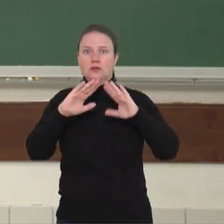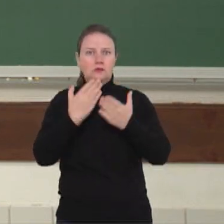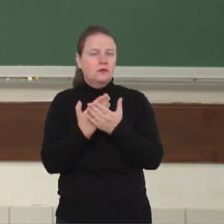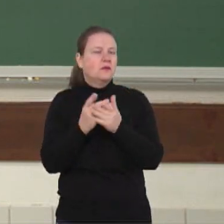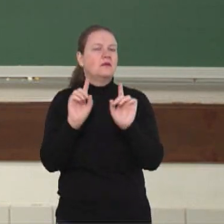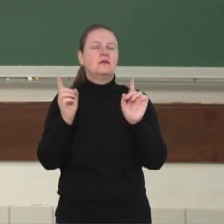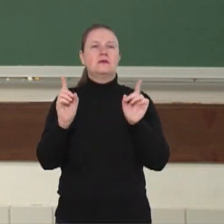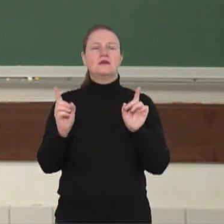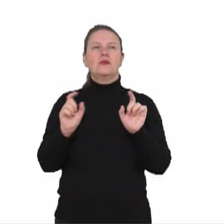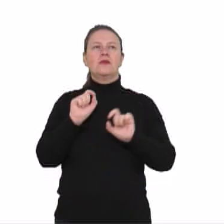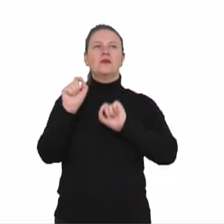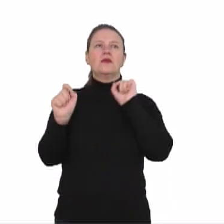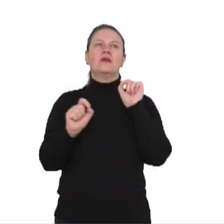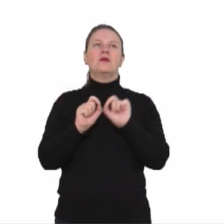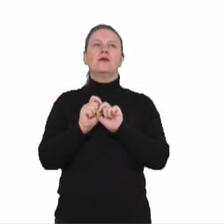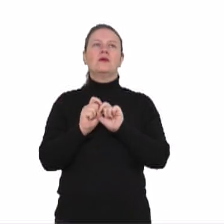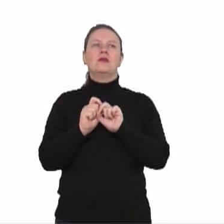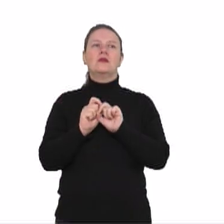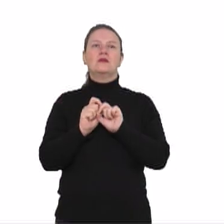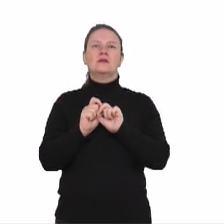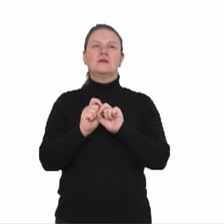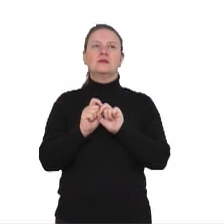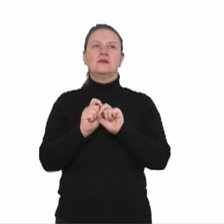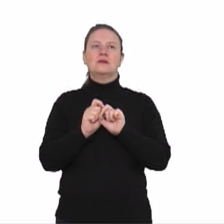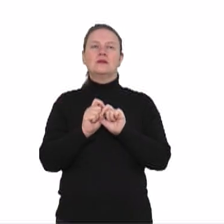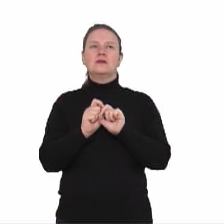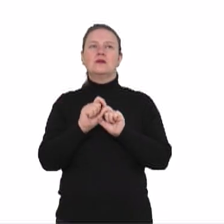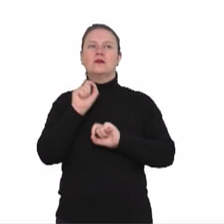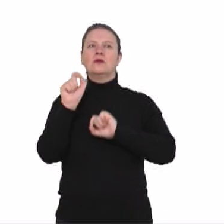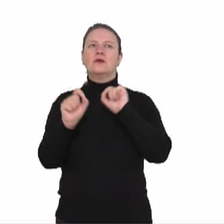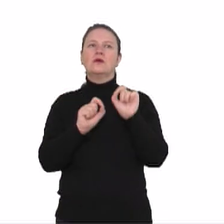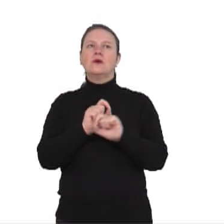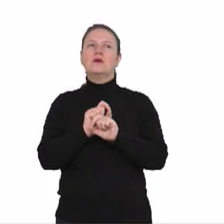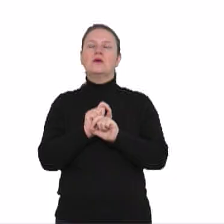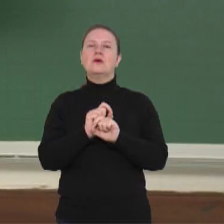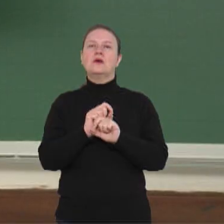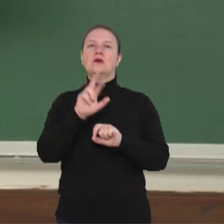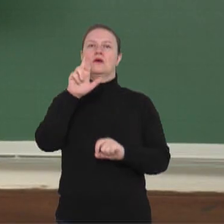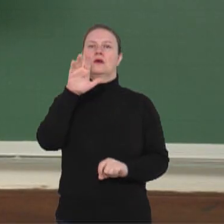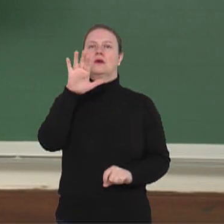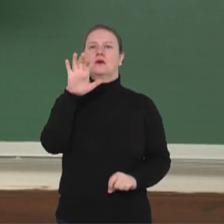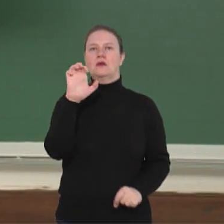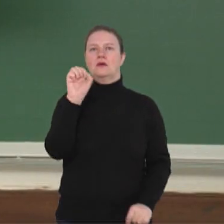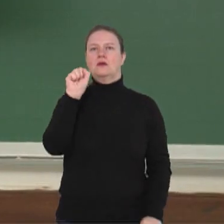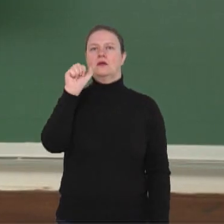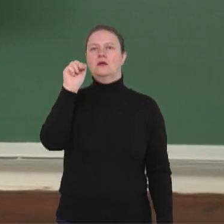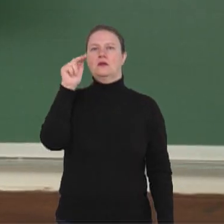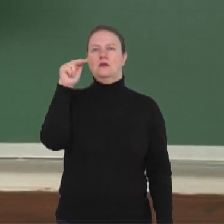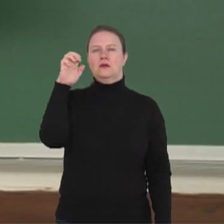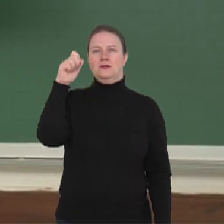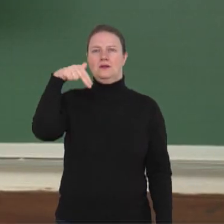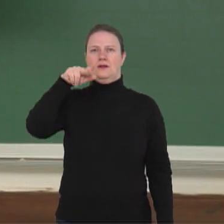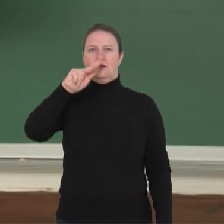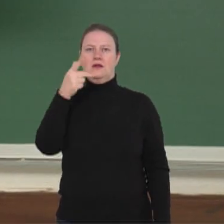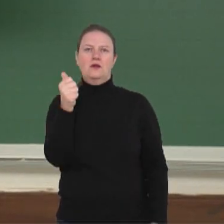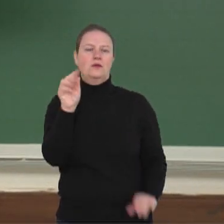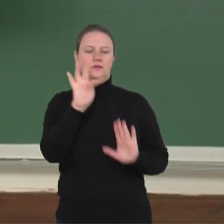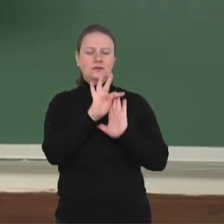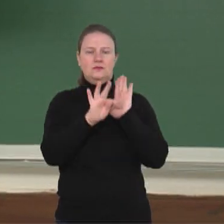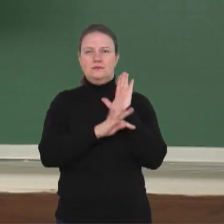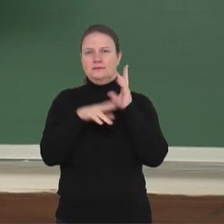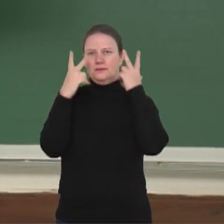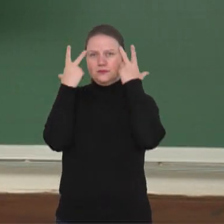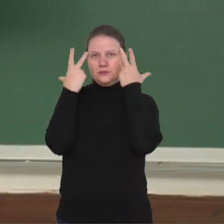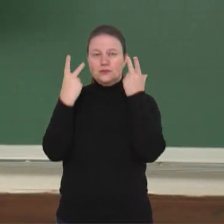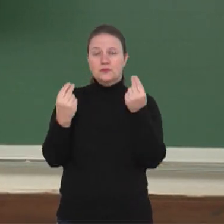é a resenha. A resenha é um texto bastante comum hoje em